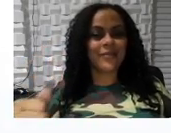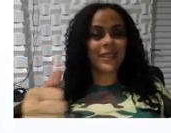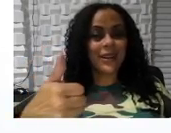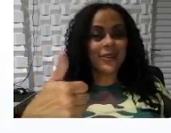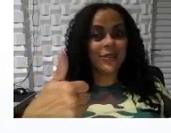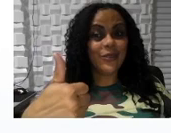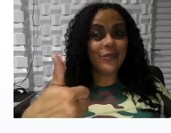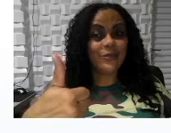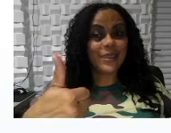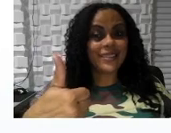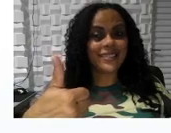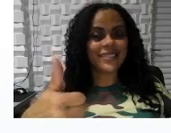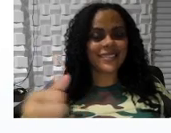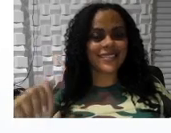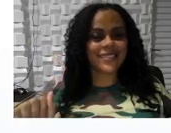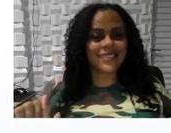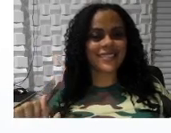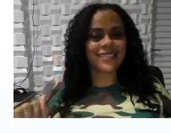1 mês.